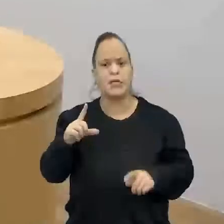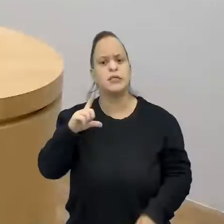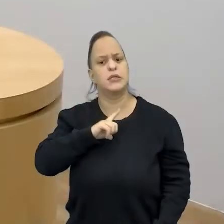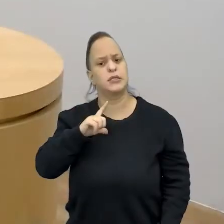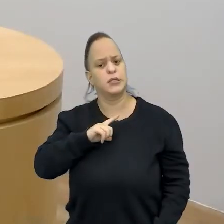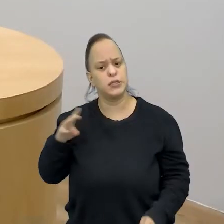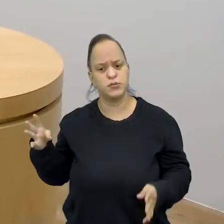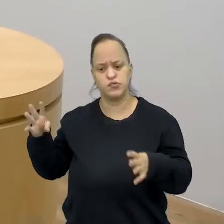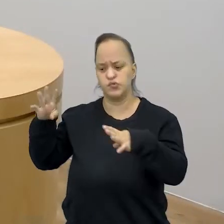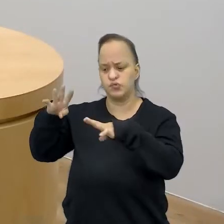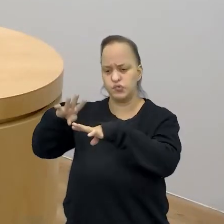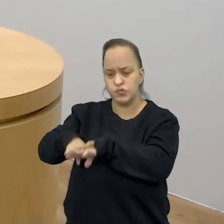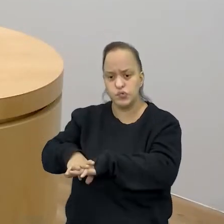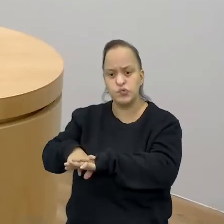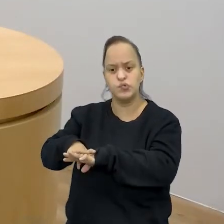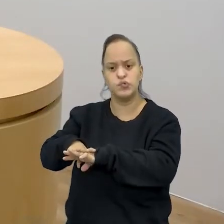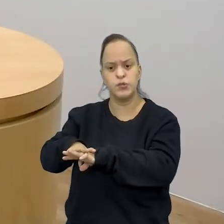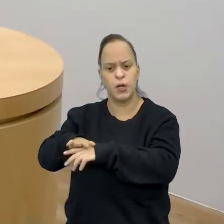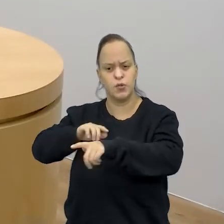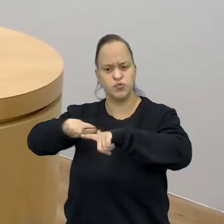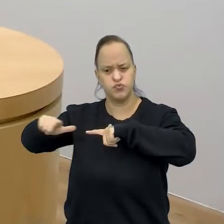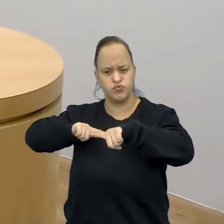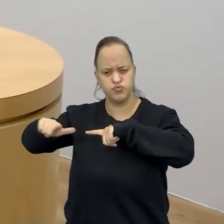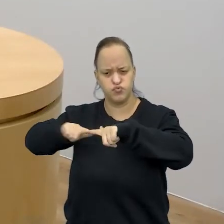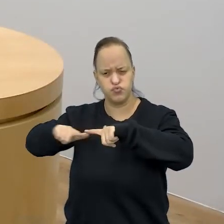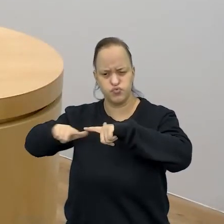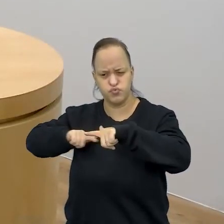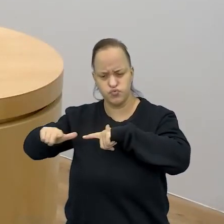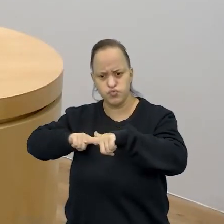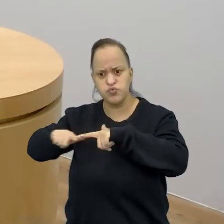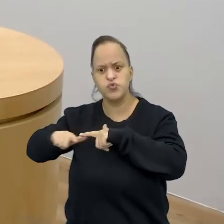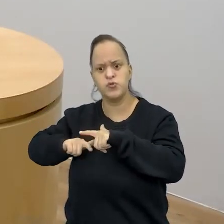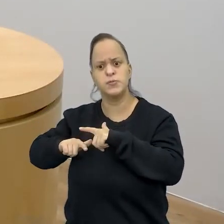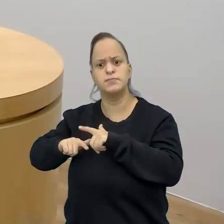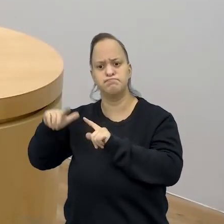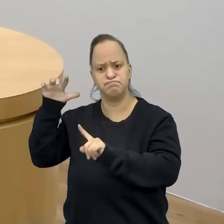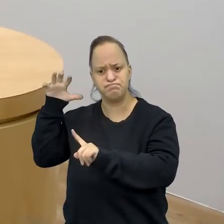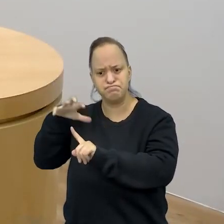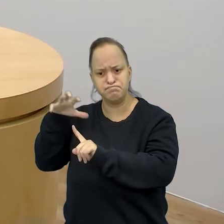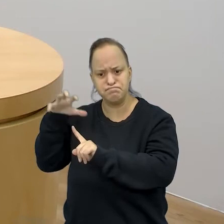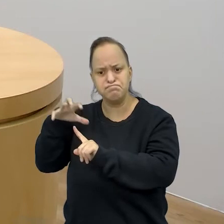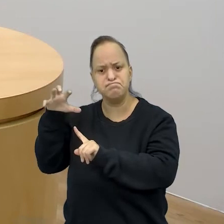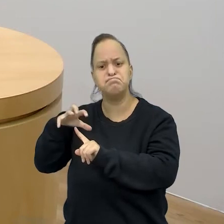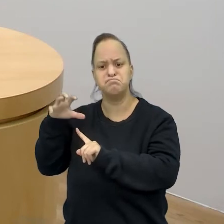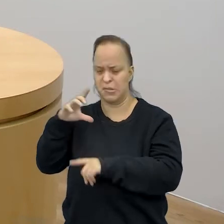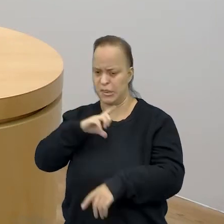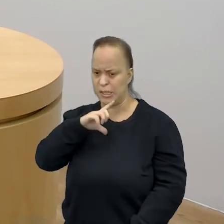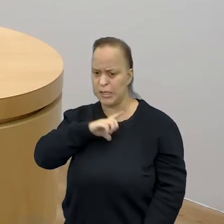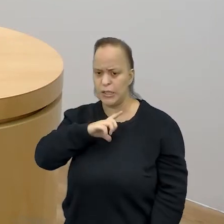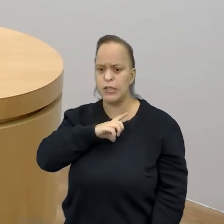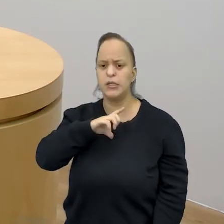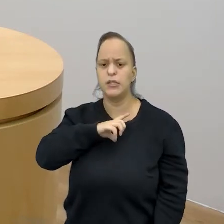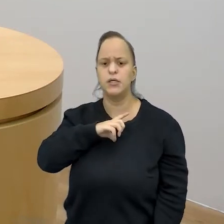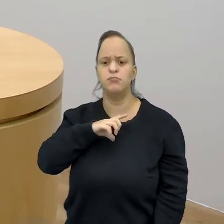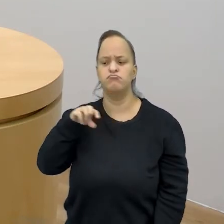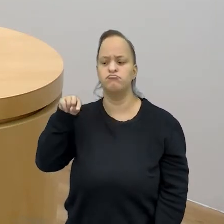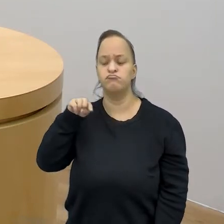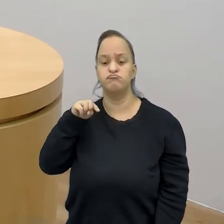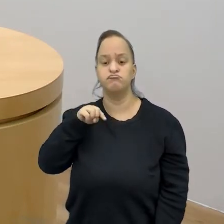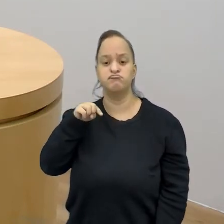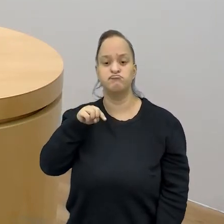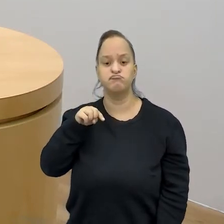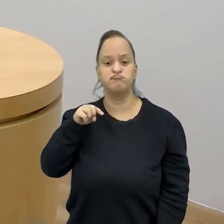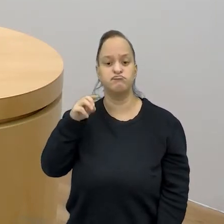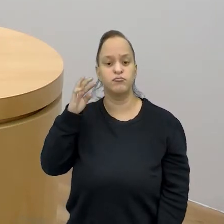que ainda trabalham com regime de trabalhos forçados, certo? Além disso, diz o Foucault, as prisões